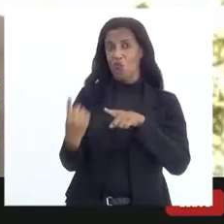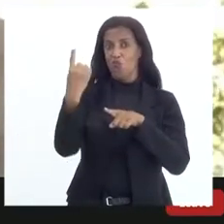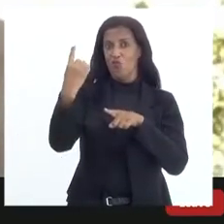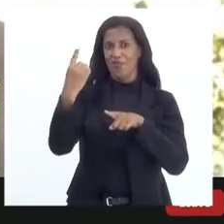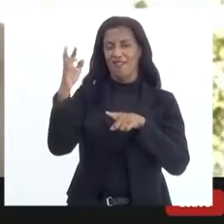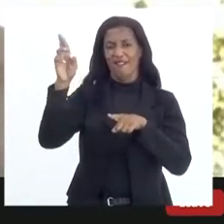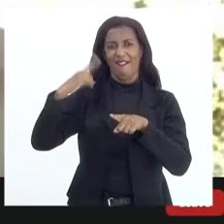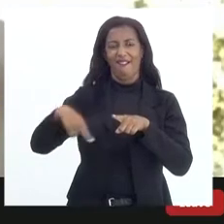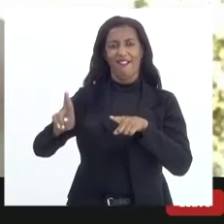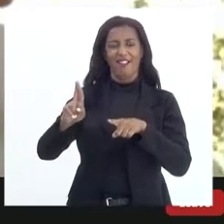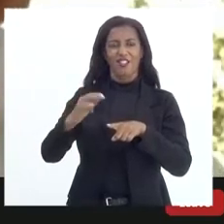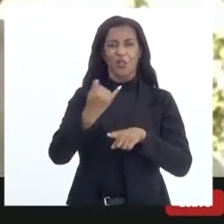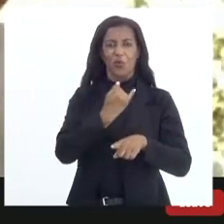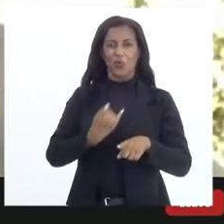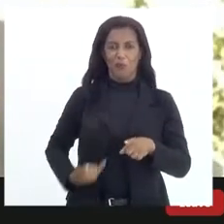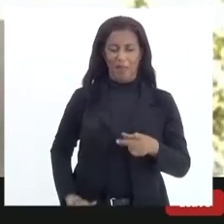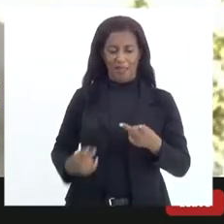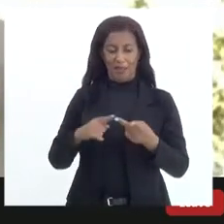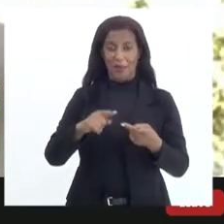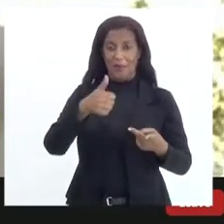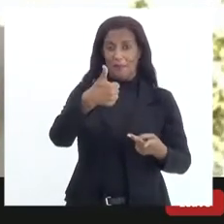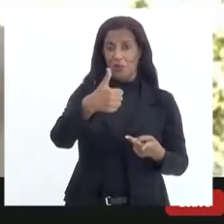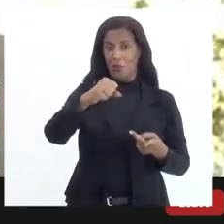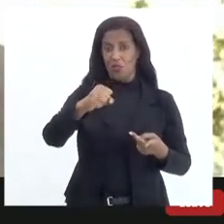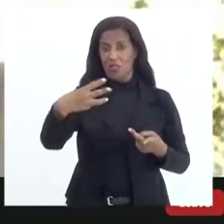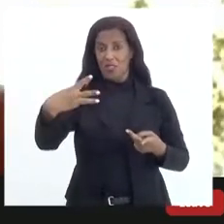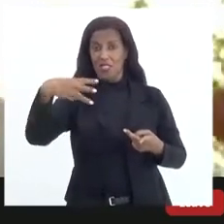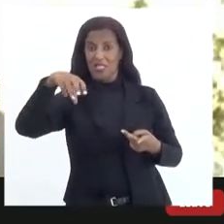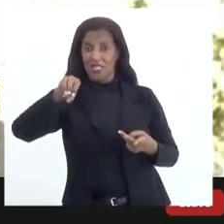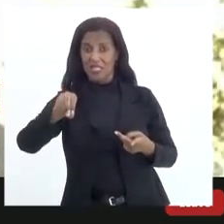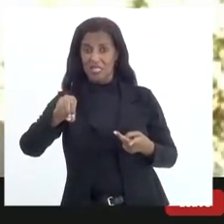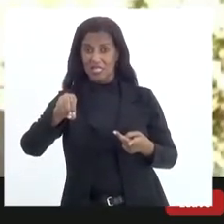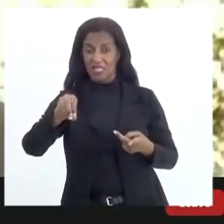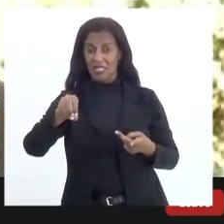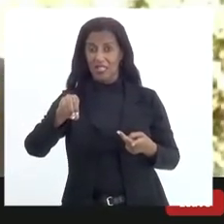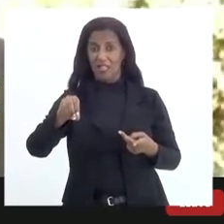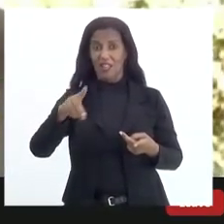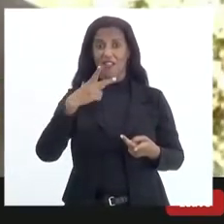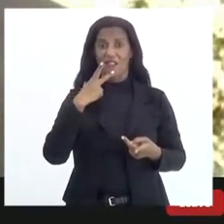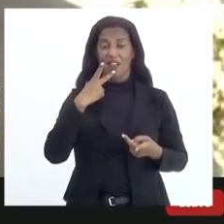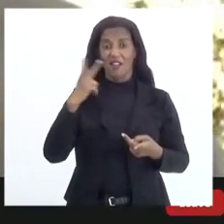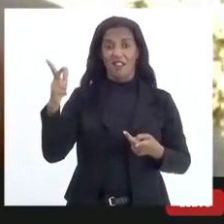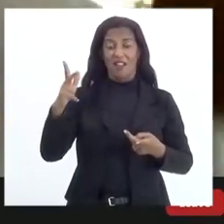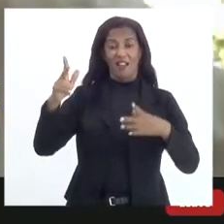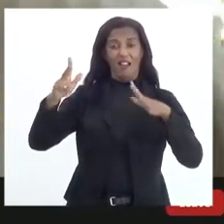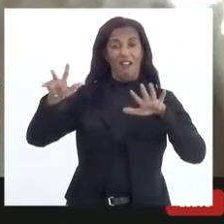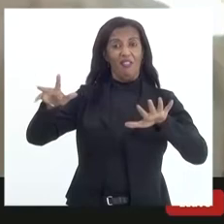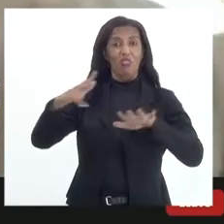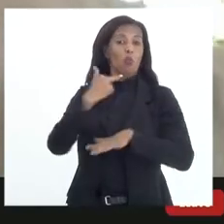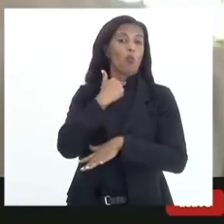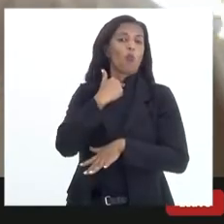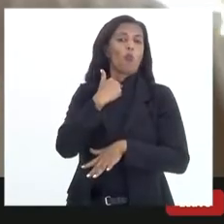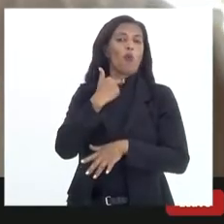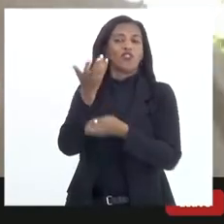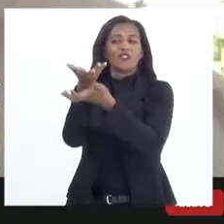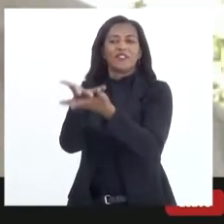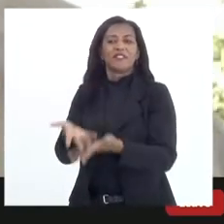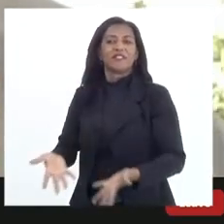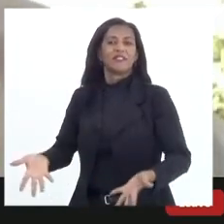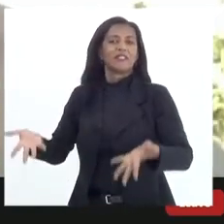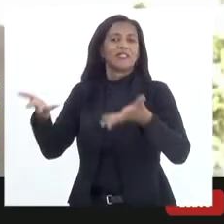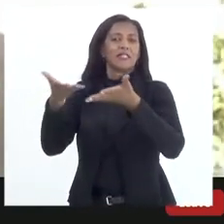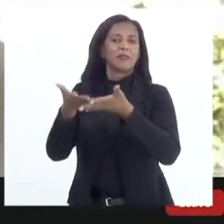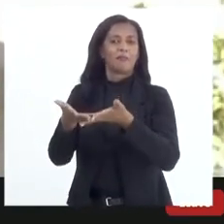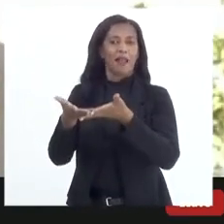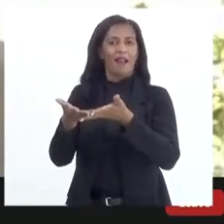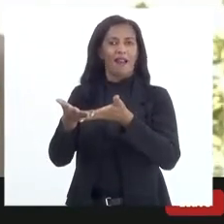Né? Em 1830, se criminalizava a celebração pública, não podia celebrar, não podia ter um